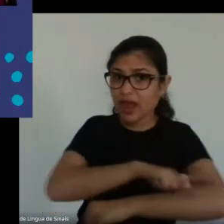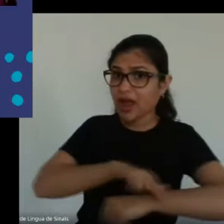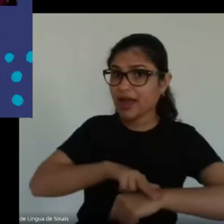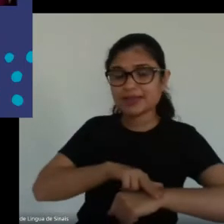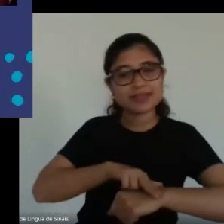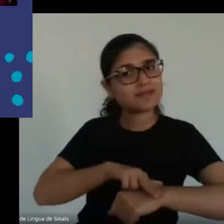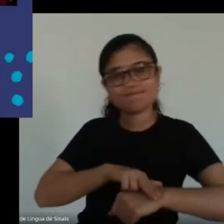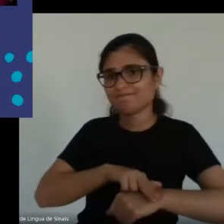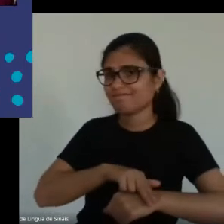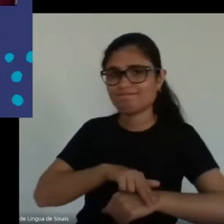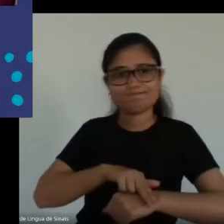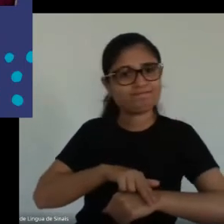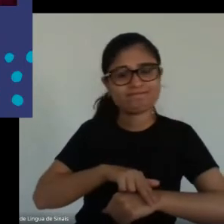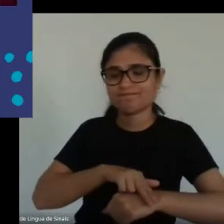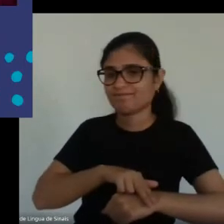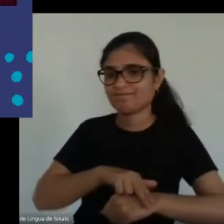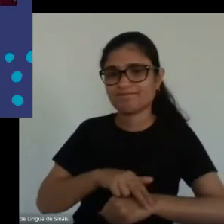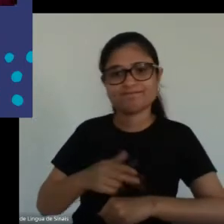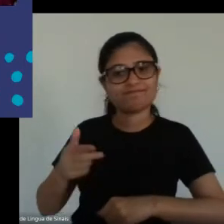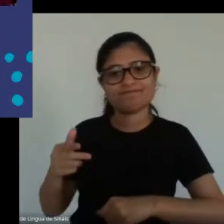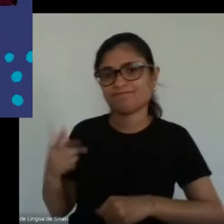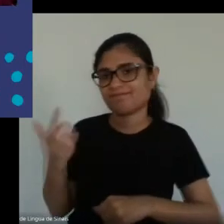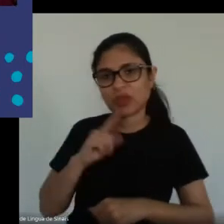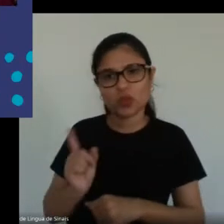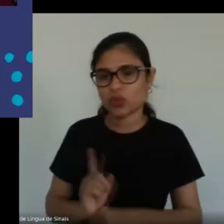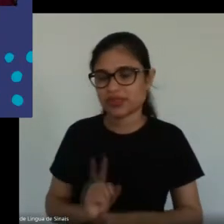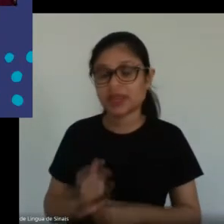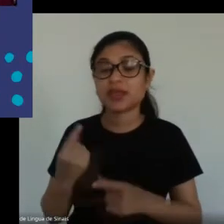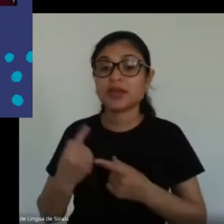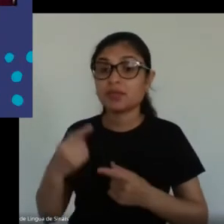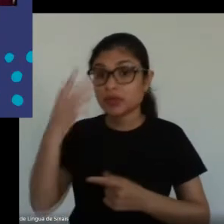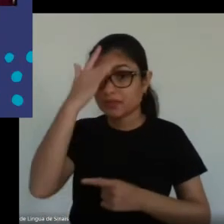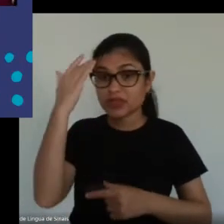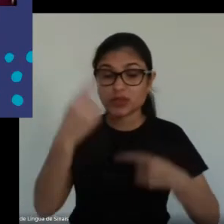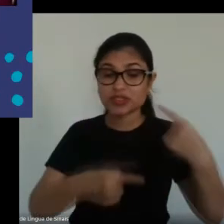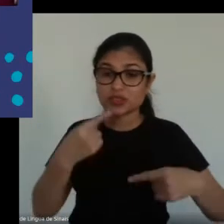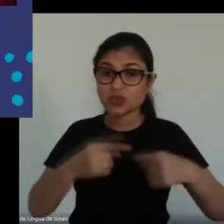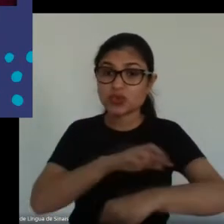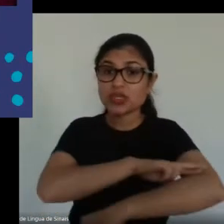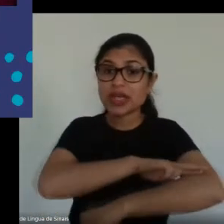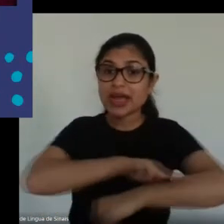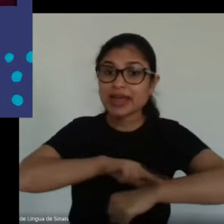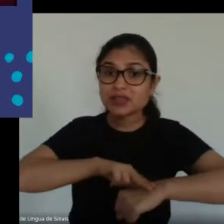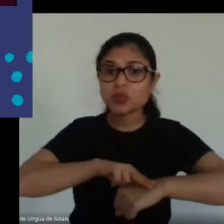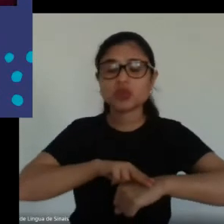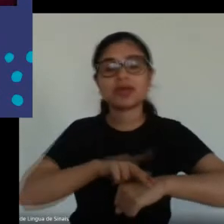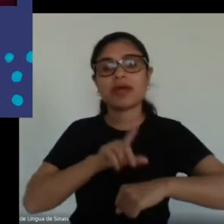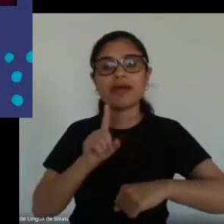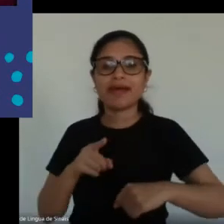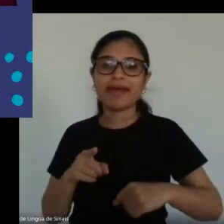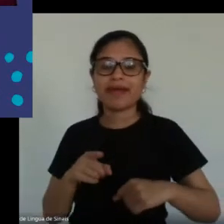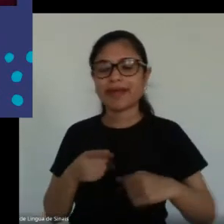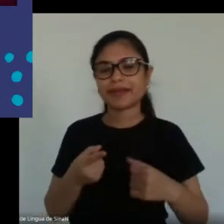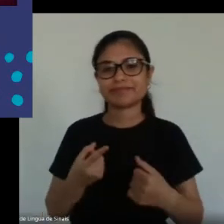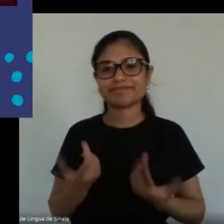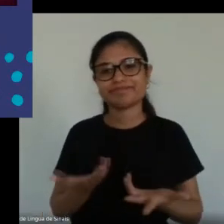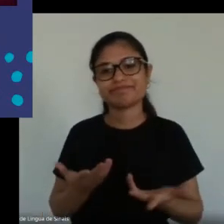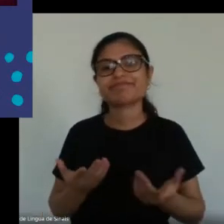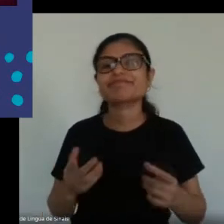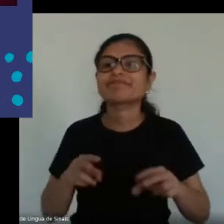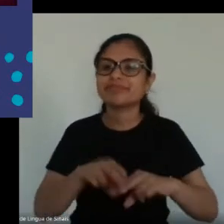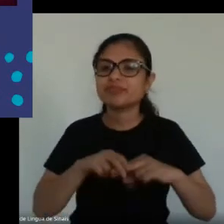Queridas, queridos, não vamos. Porque as pessoas ficam discutindo racismo para forma, moda,